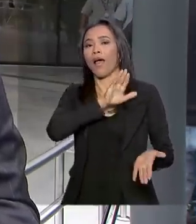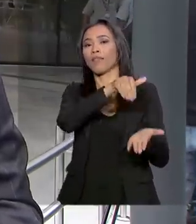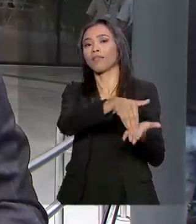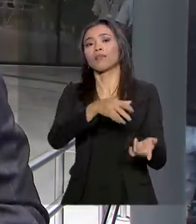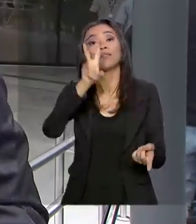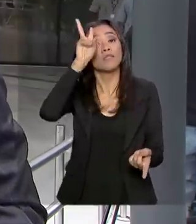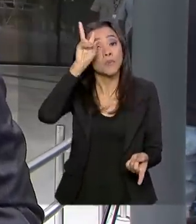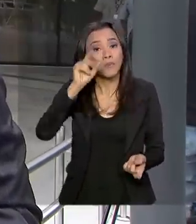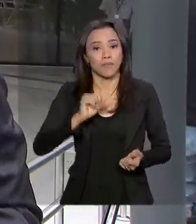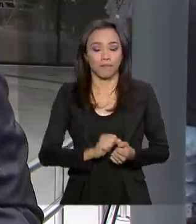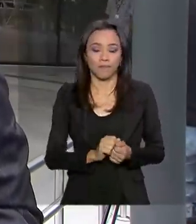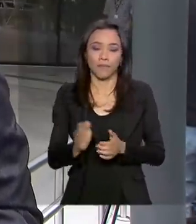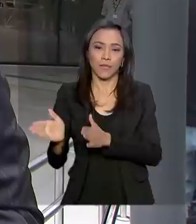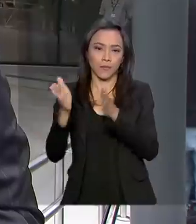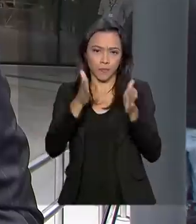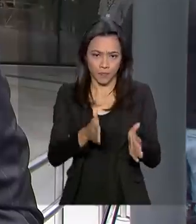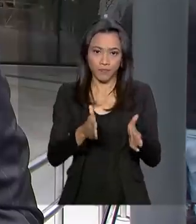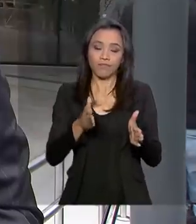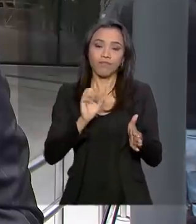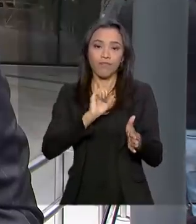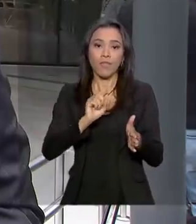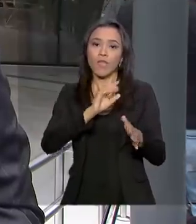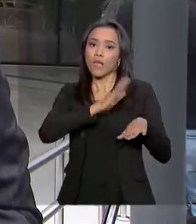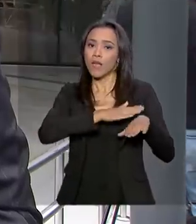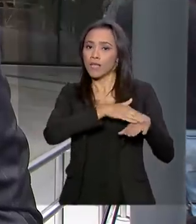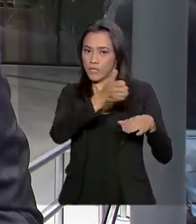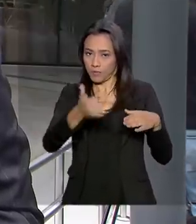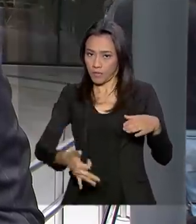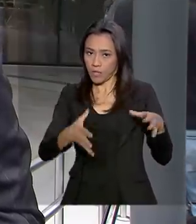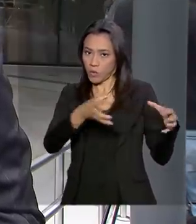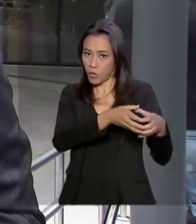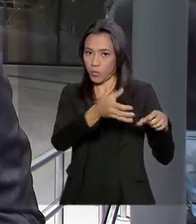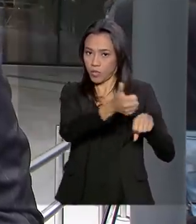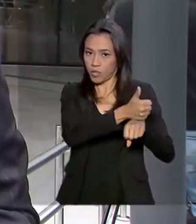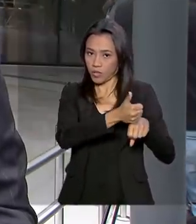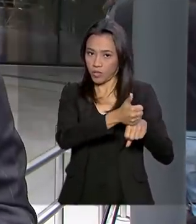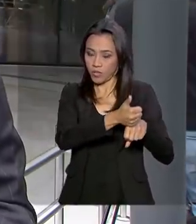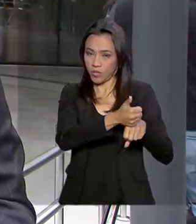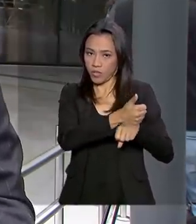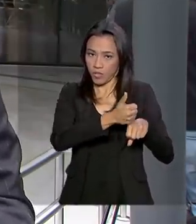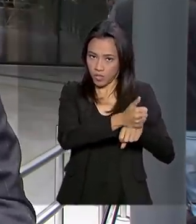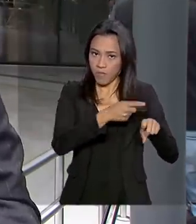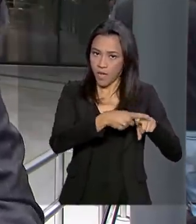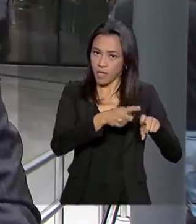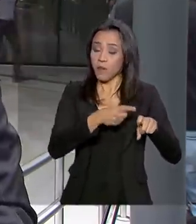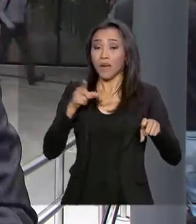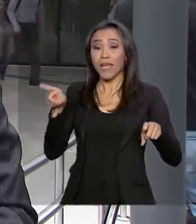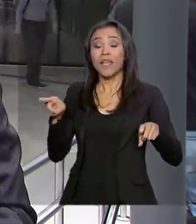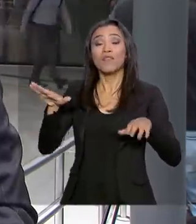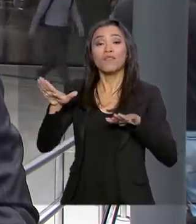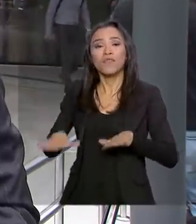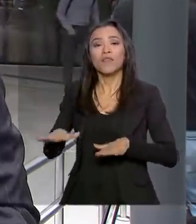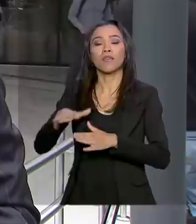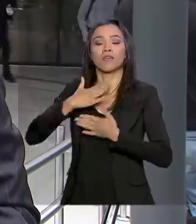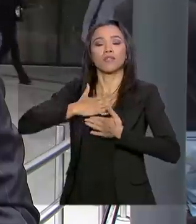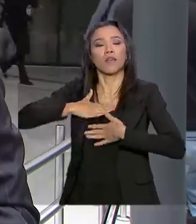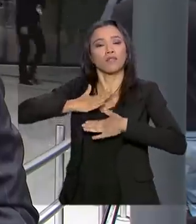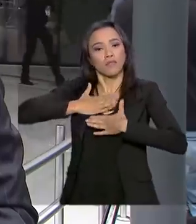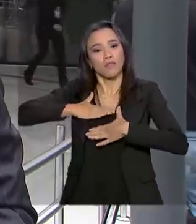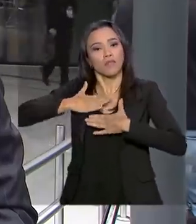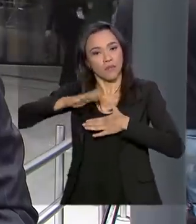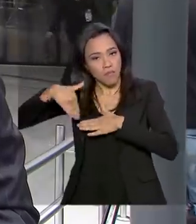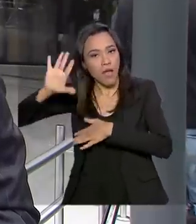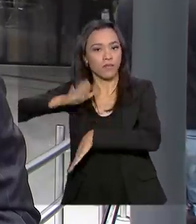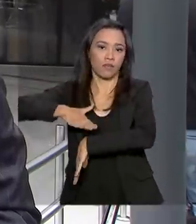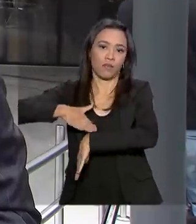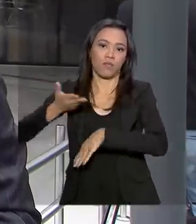próxima segunda-feira. A finalidade, de acordo com a equipe médica, é proporcionar maior tempo de descanso. A viagem do presidente da